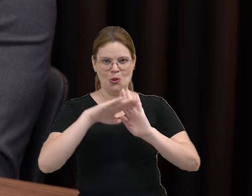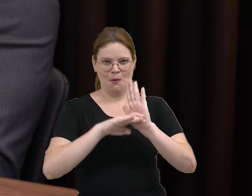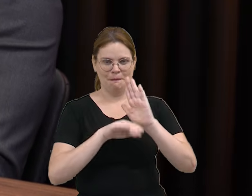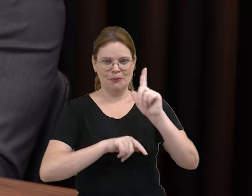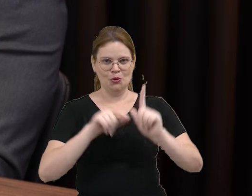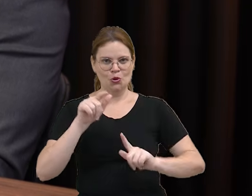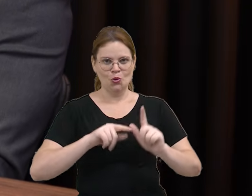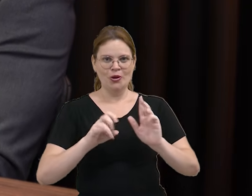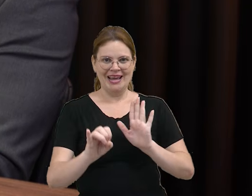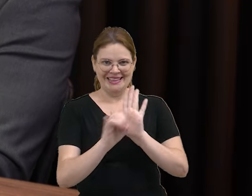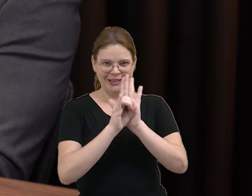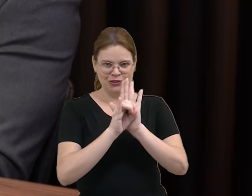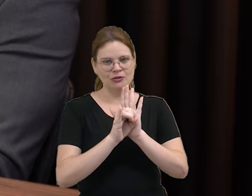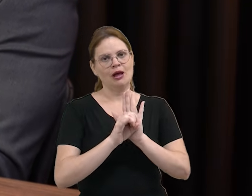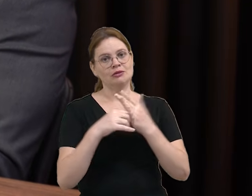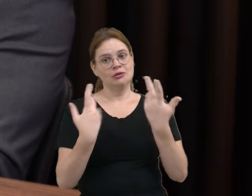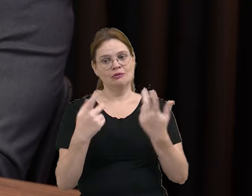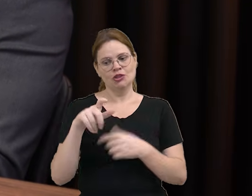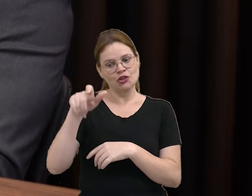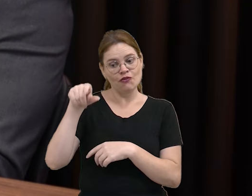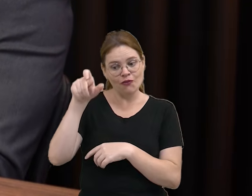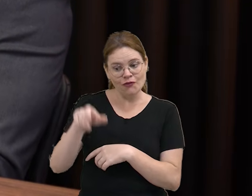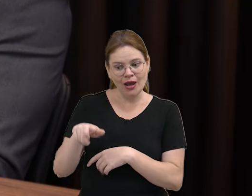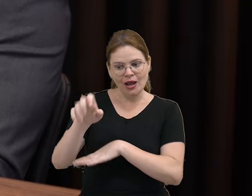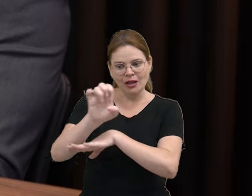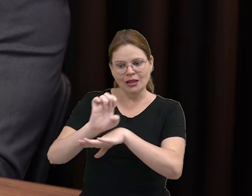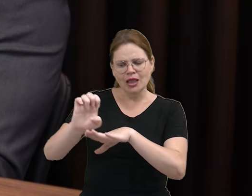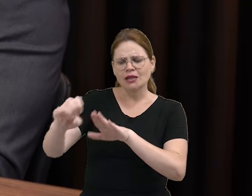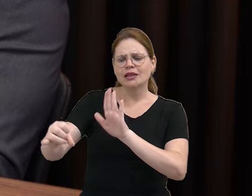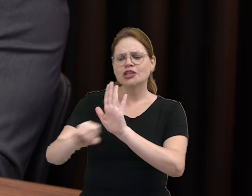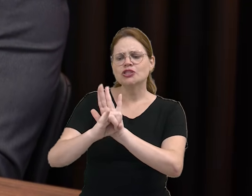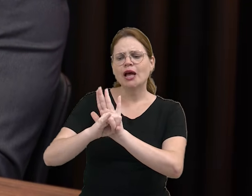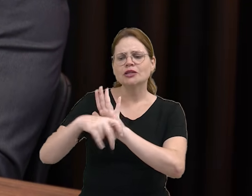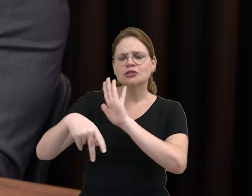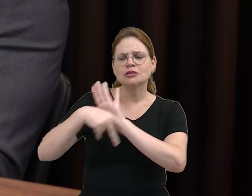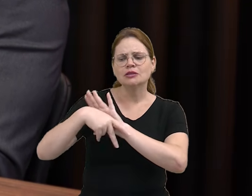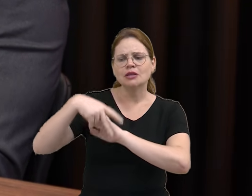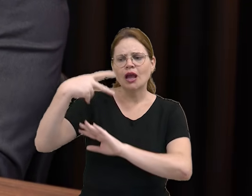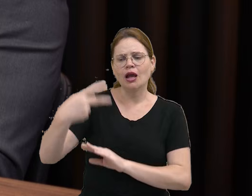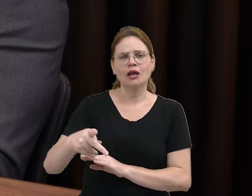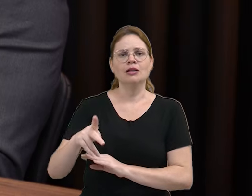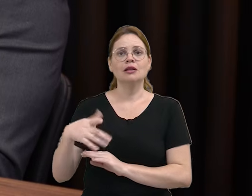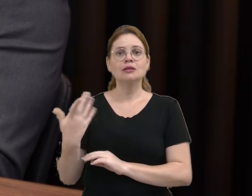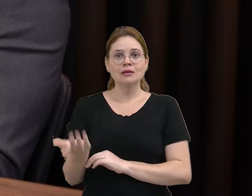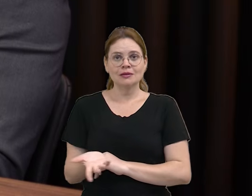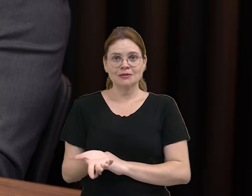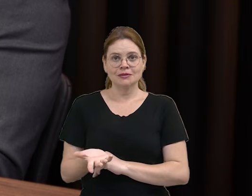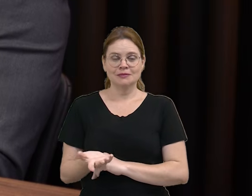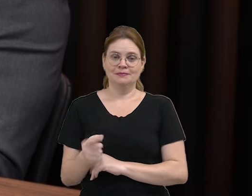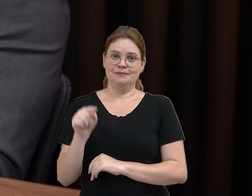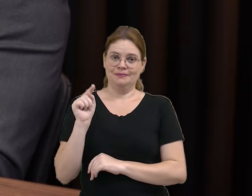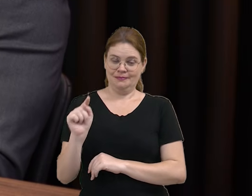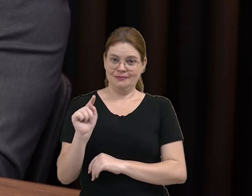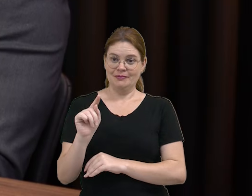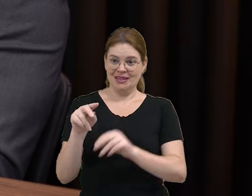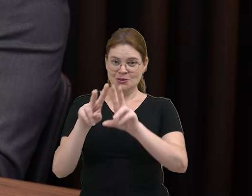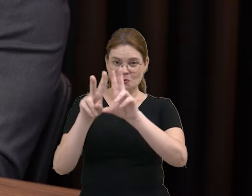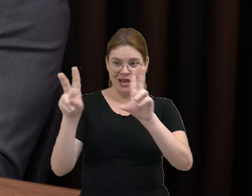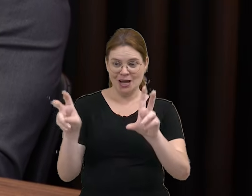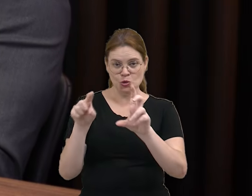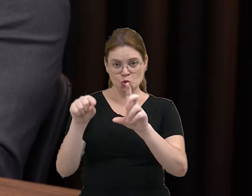participar, a construção de uma identidade. E dentro da construção da